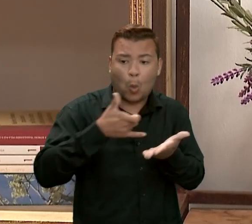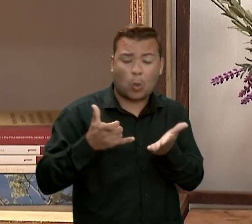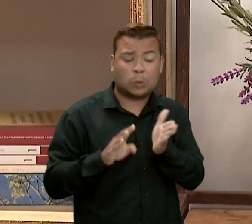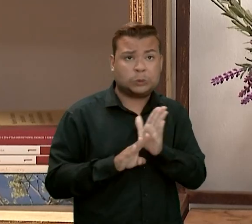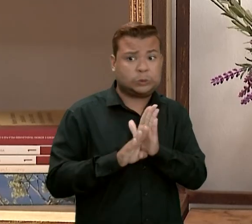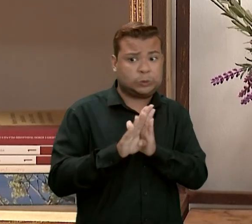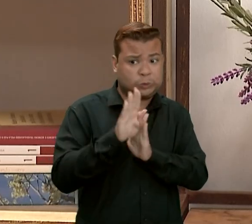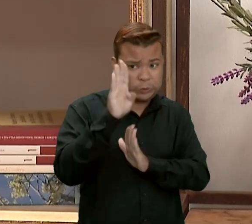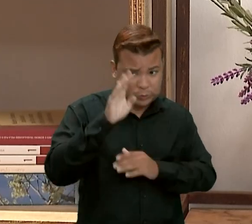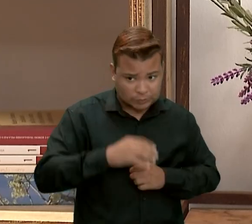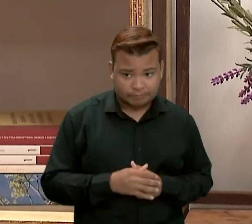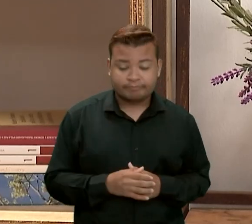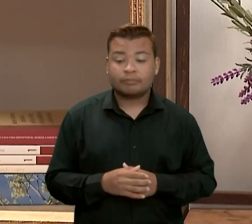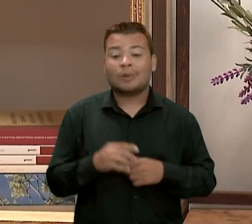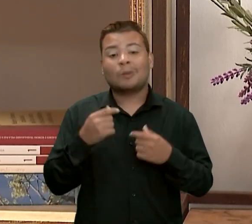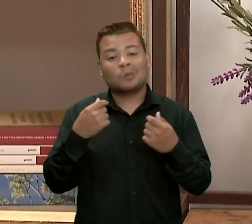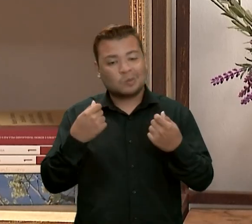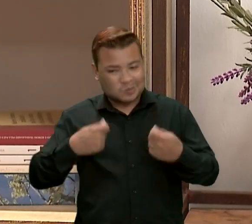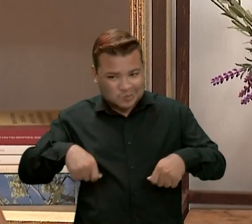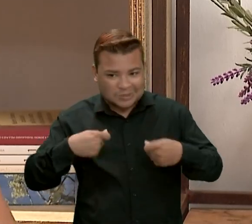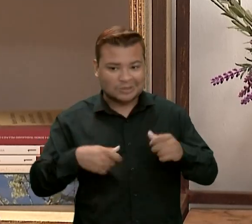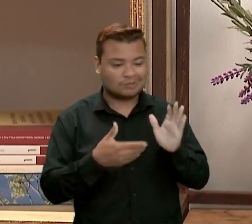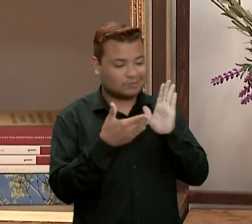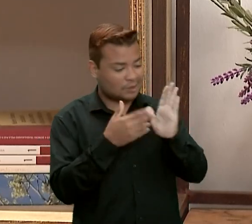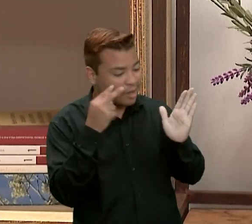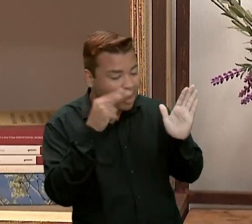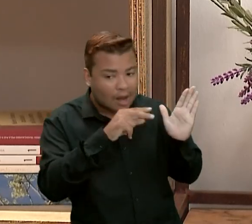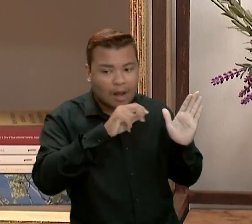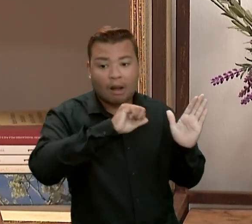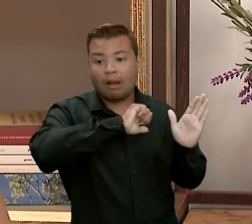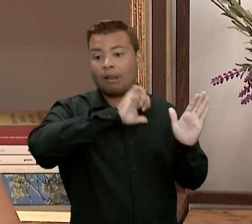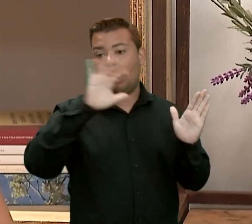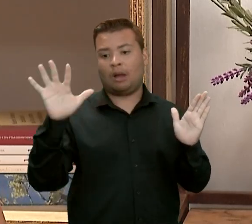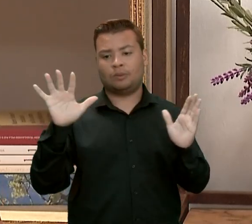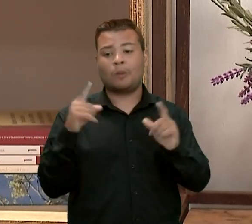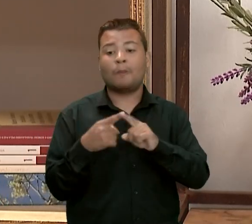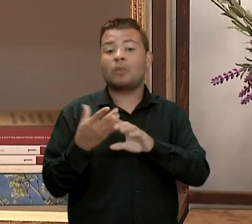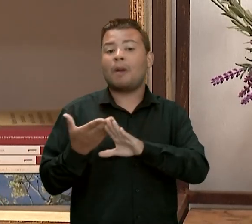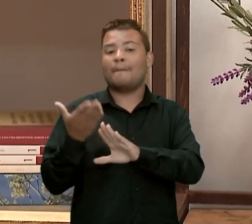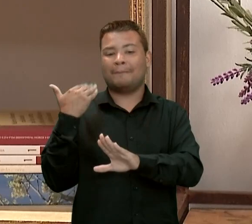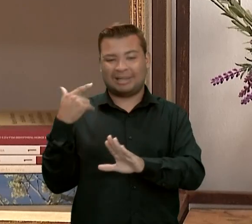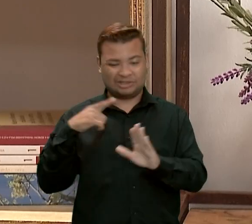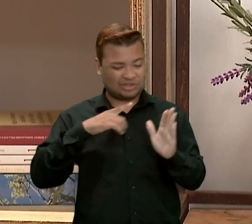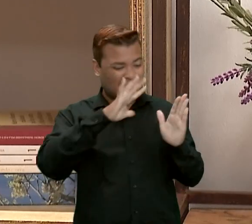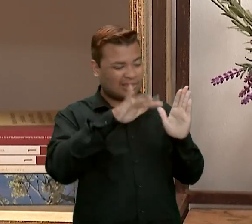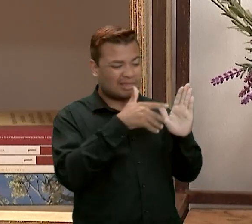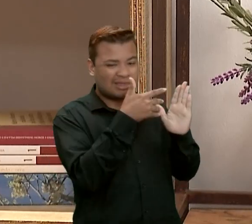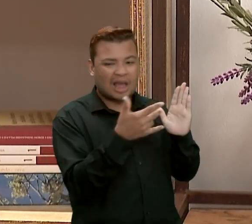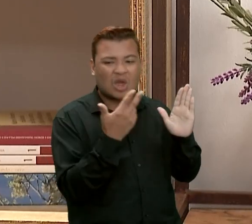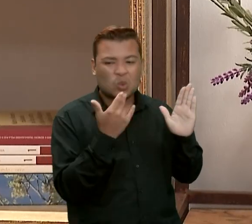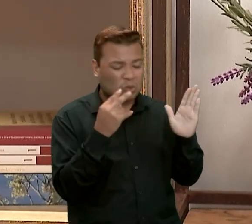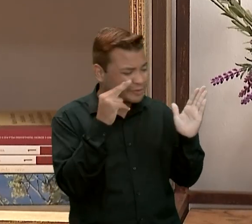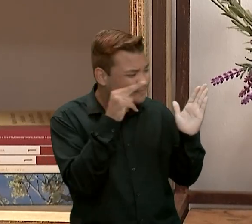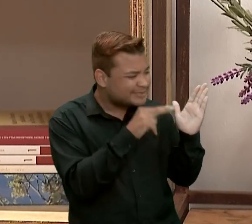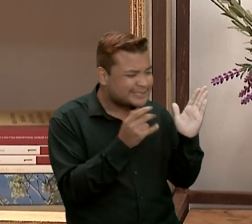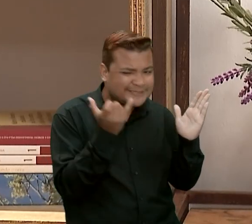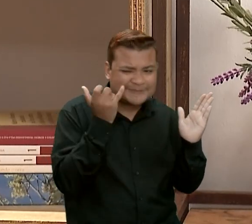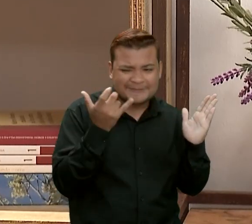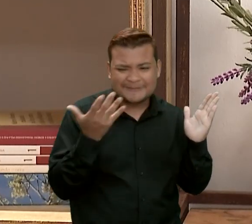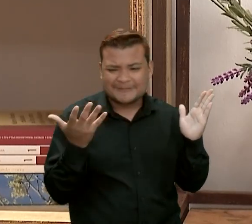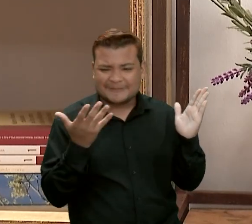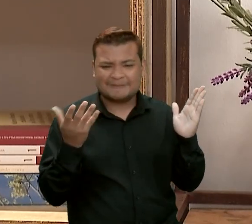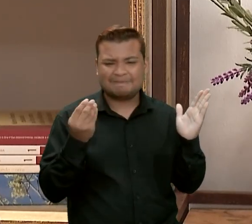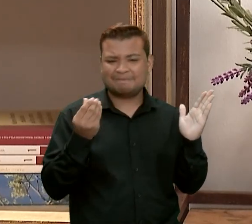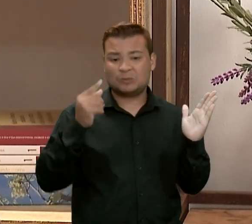essa transparência, né, que muitas das vezes ela não consegue antigamente só olhando na tabela nutricional e todas as informações que estão na